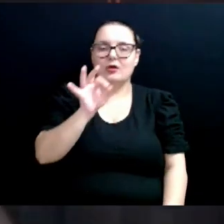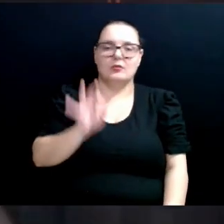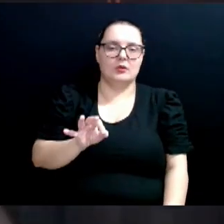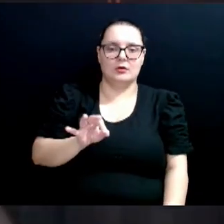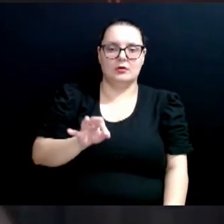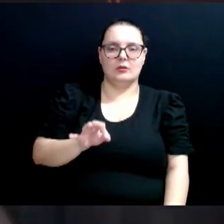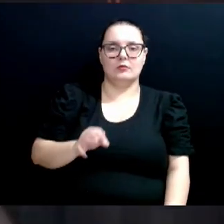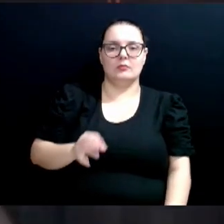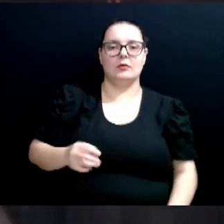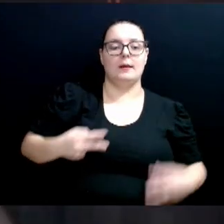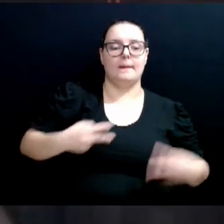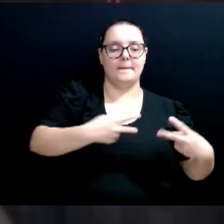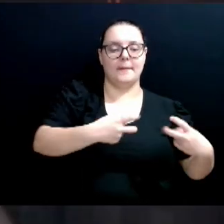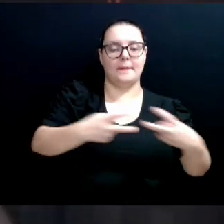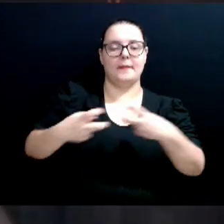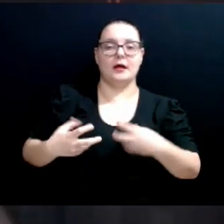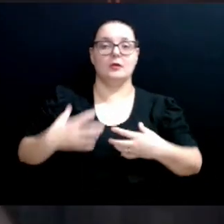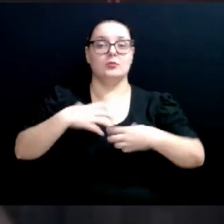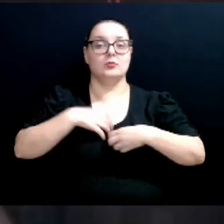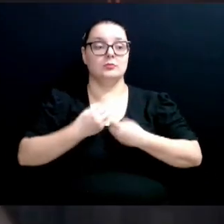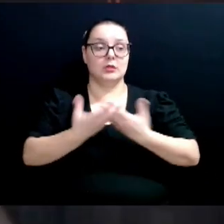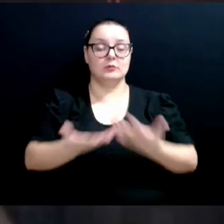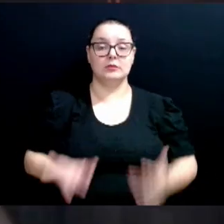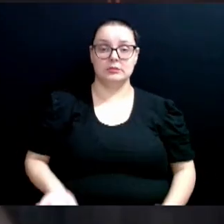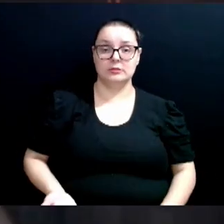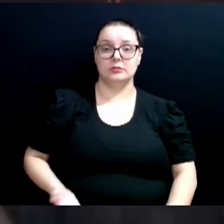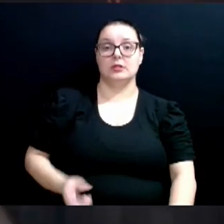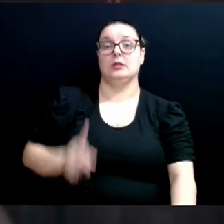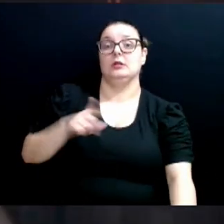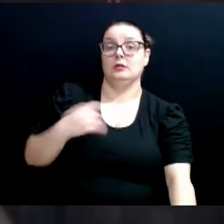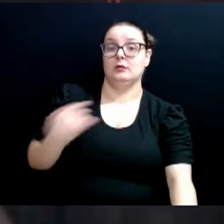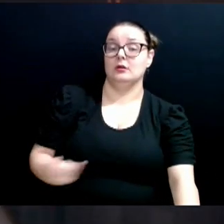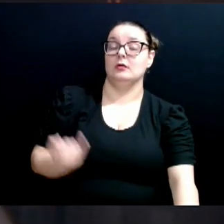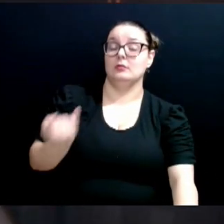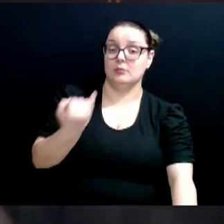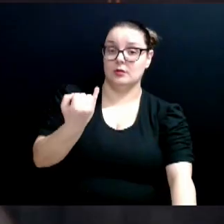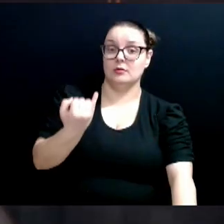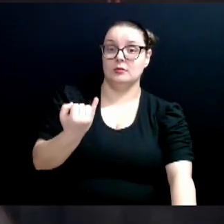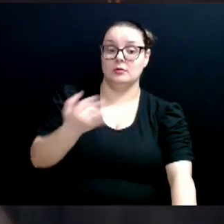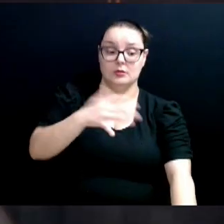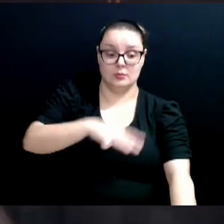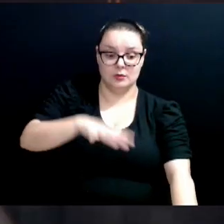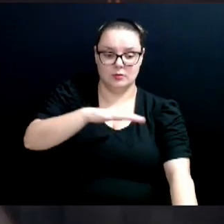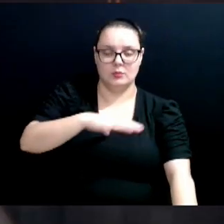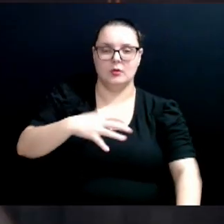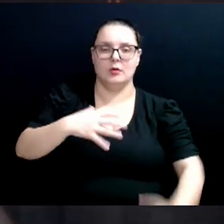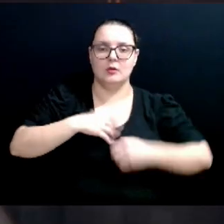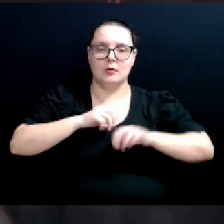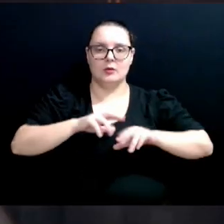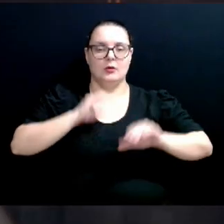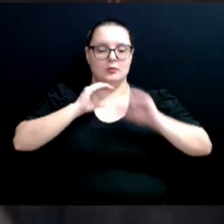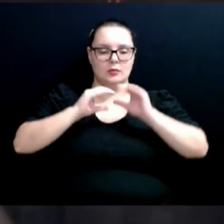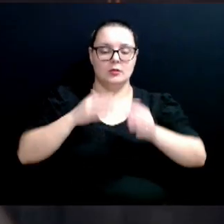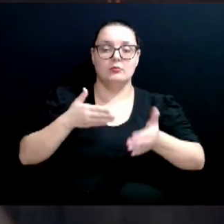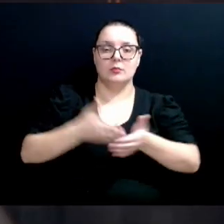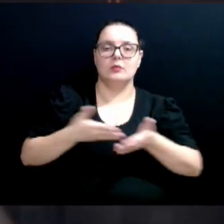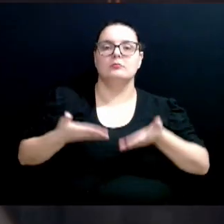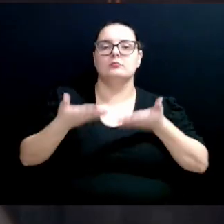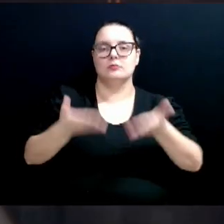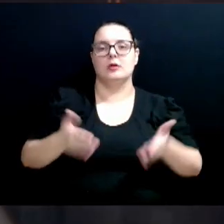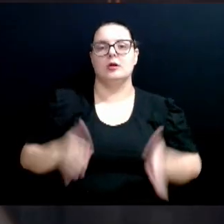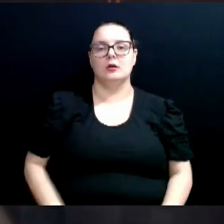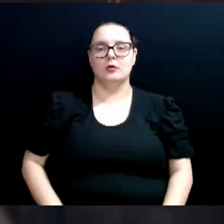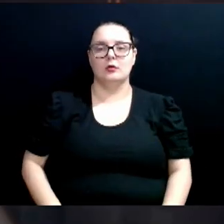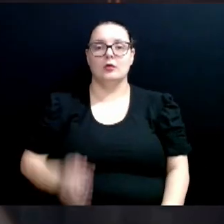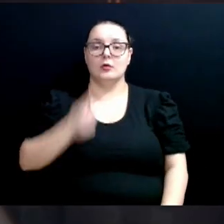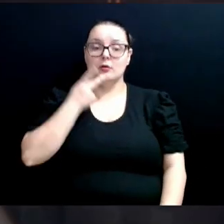que você está sentindo. Então, também é muito importante que, no campo afetivo, a gente consiga comunicar esse limite, falando para o outro